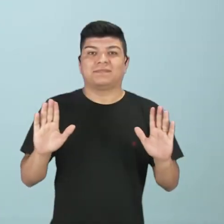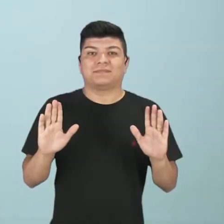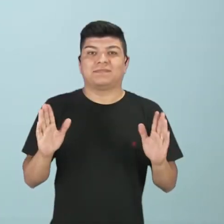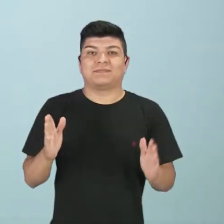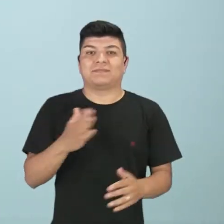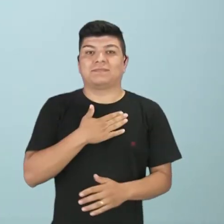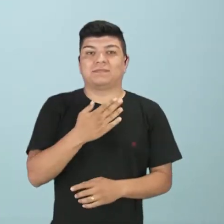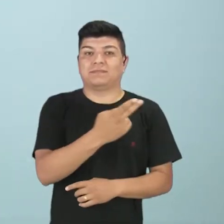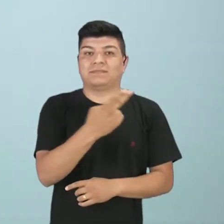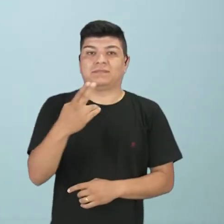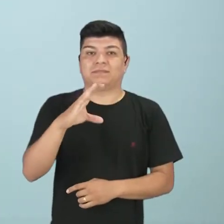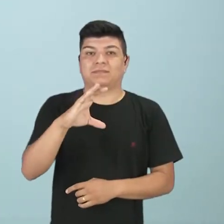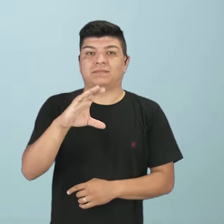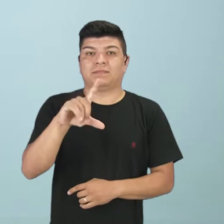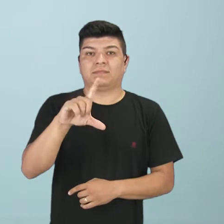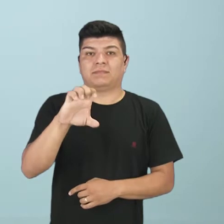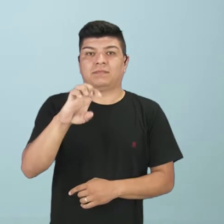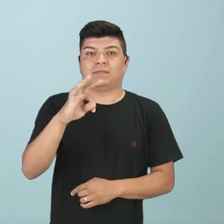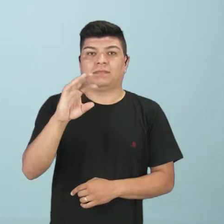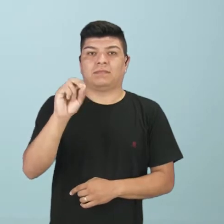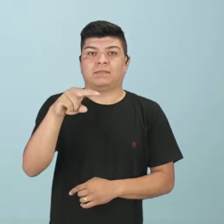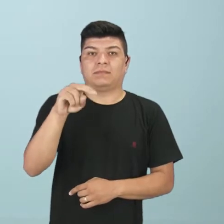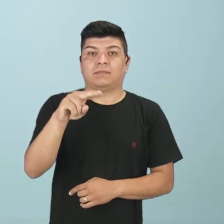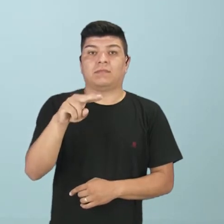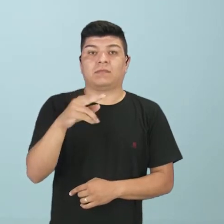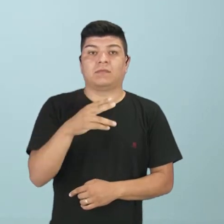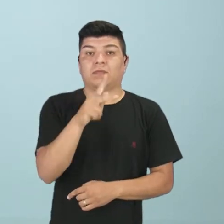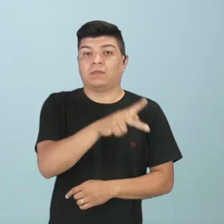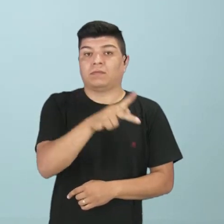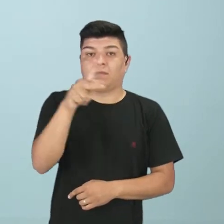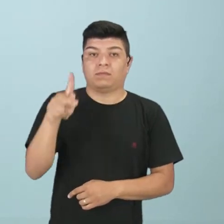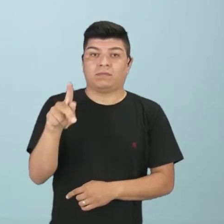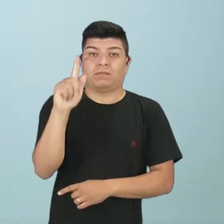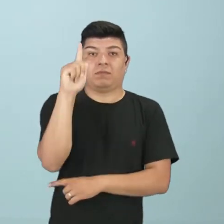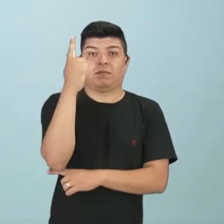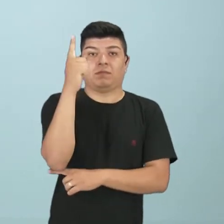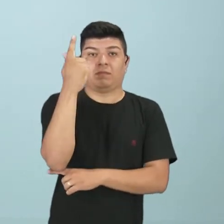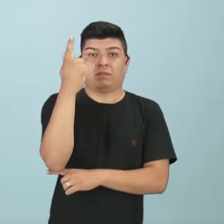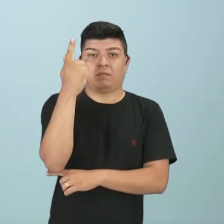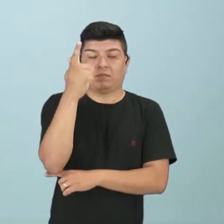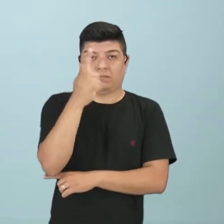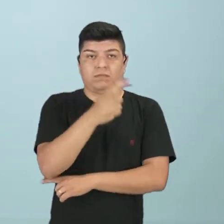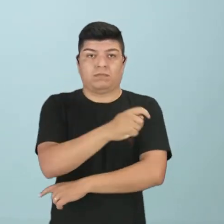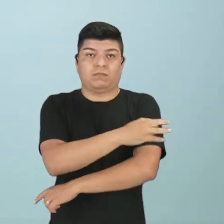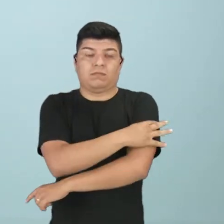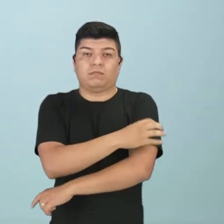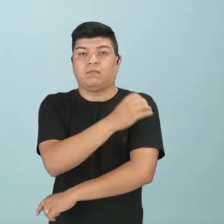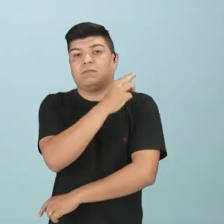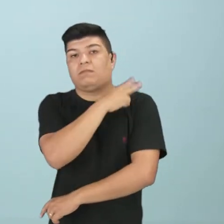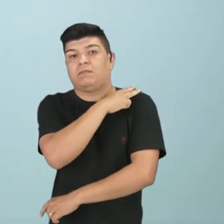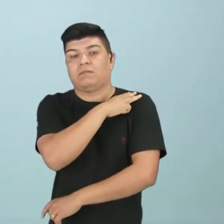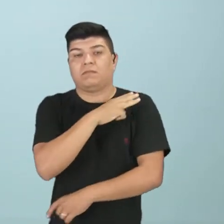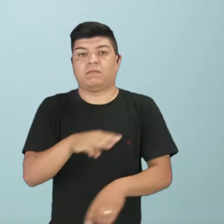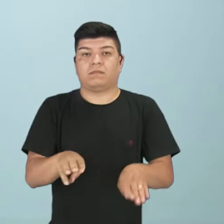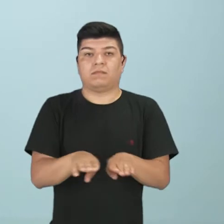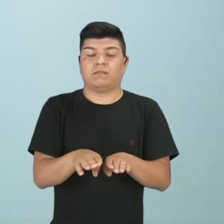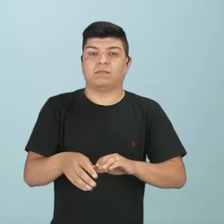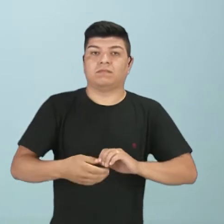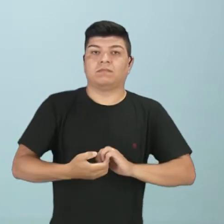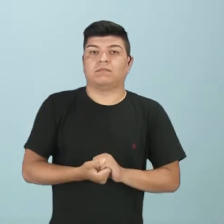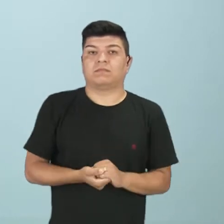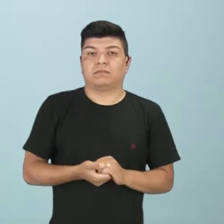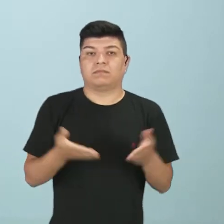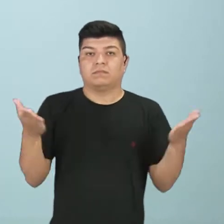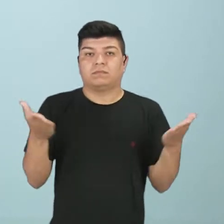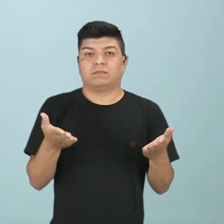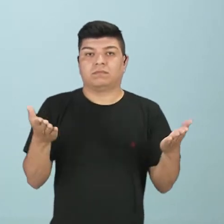Olá, meu nome é Cleilton Amaral, professor de Geografia do Ensino Fundamental e Médio da Rede Pública Estadual de Educação.